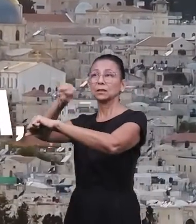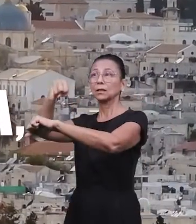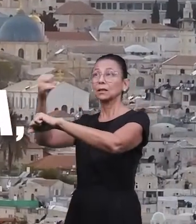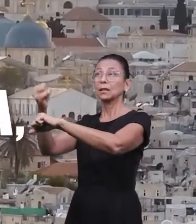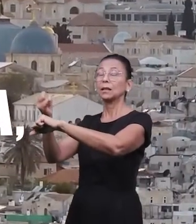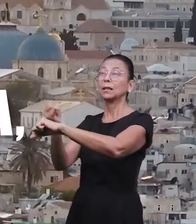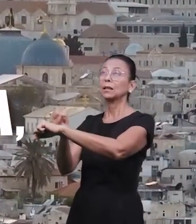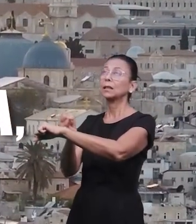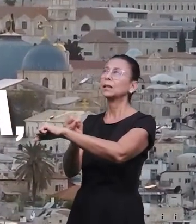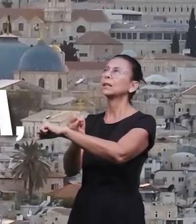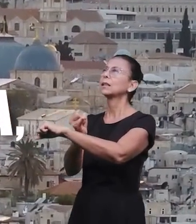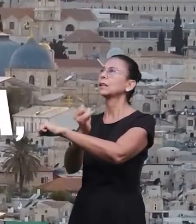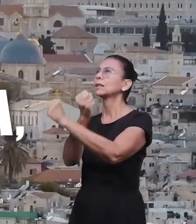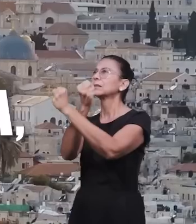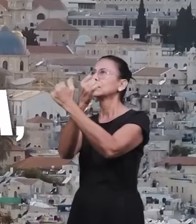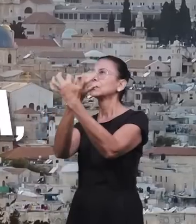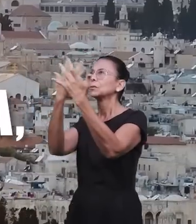aqui.